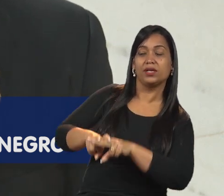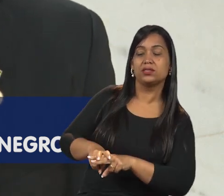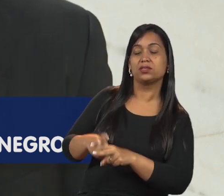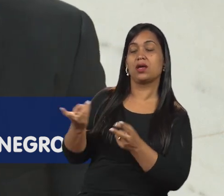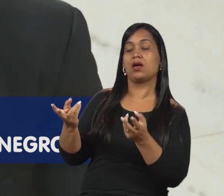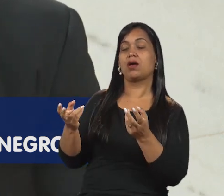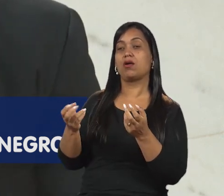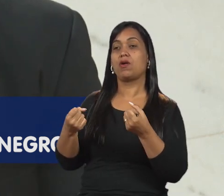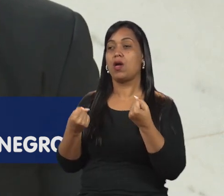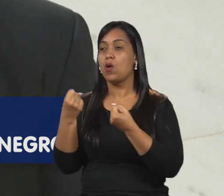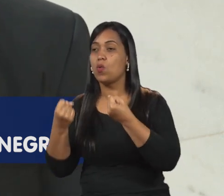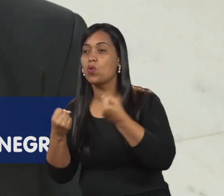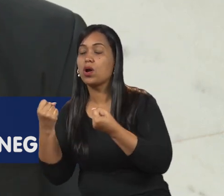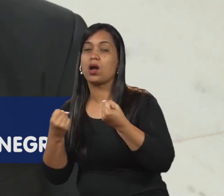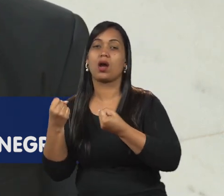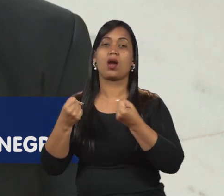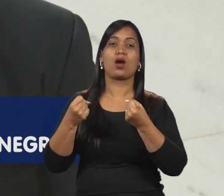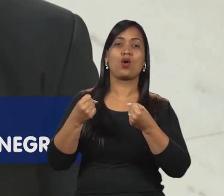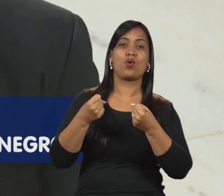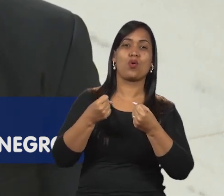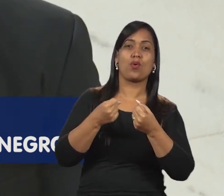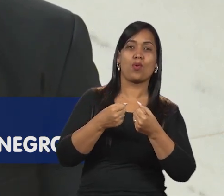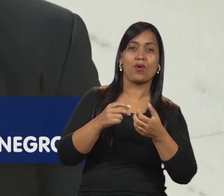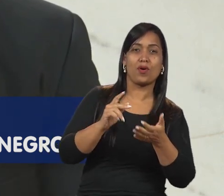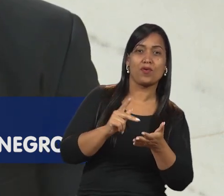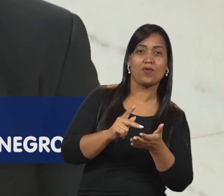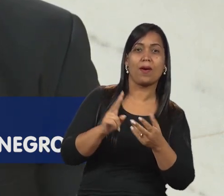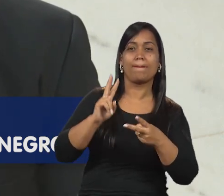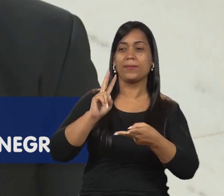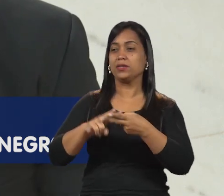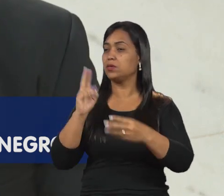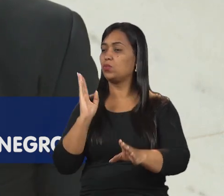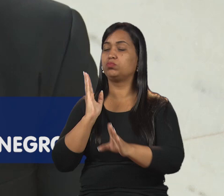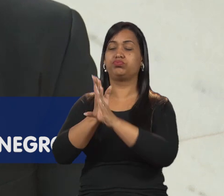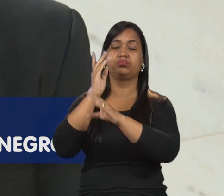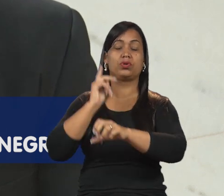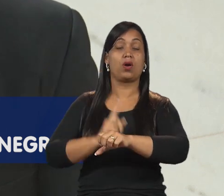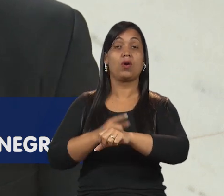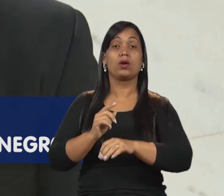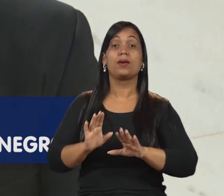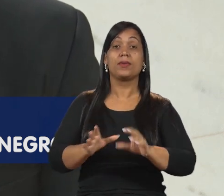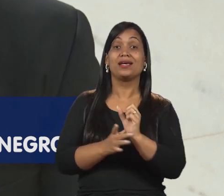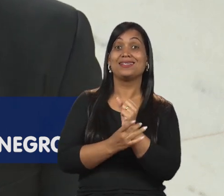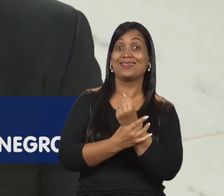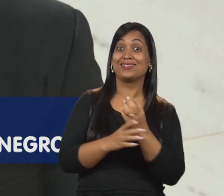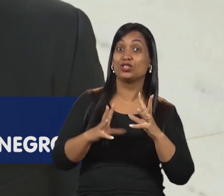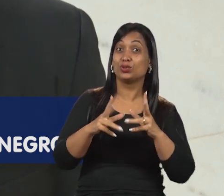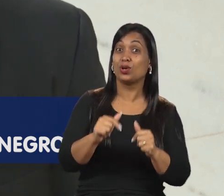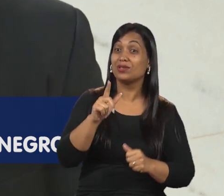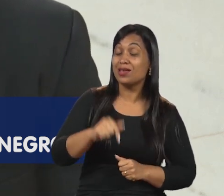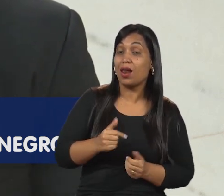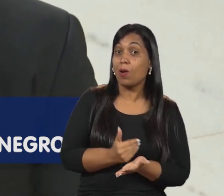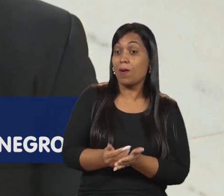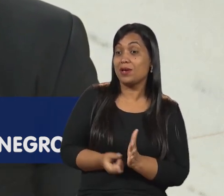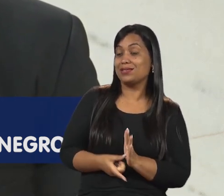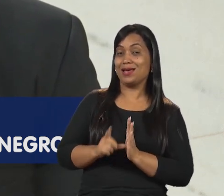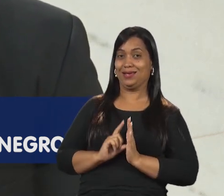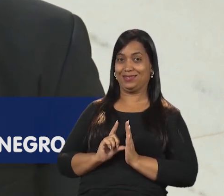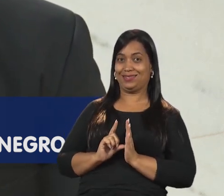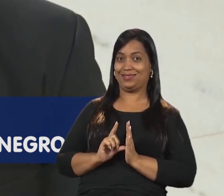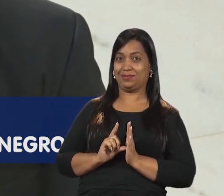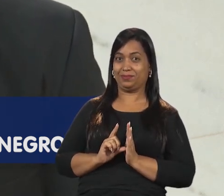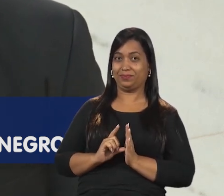a viatura no bairro, é a realização ali de uma prisão em flagrante. Na verdade, a segurança pública ela começa muito antes disso, por